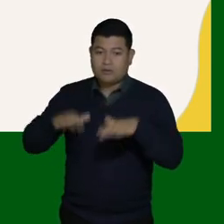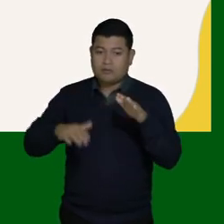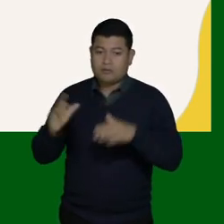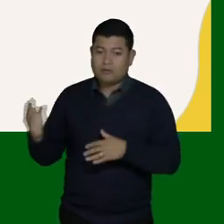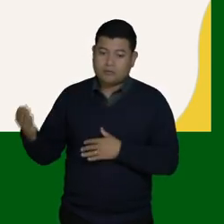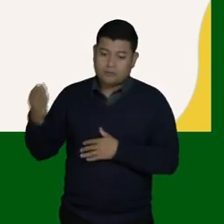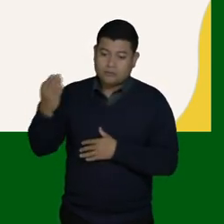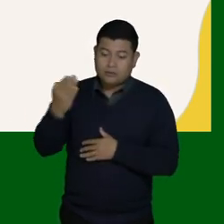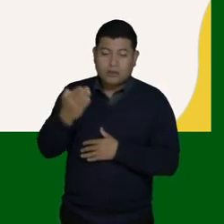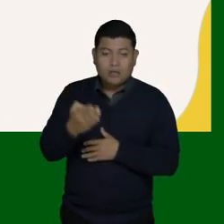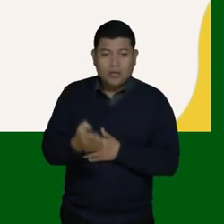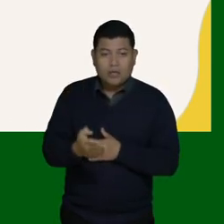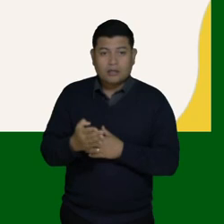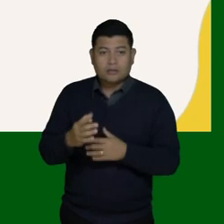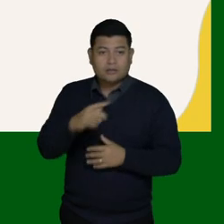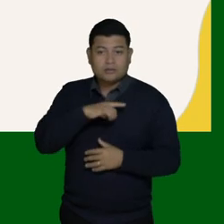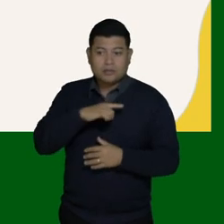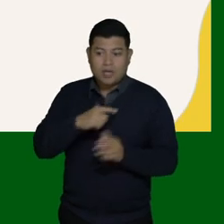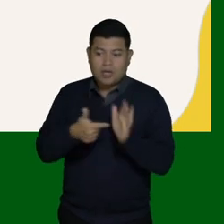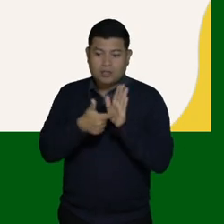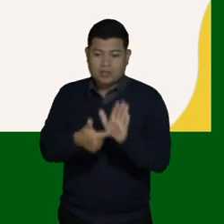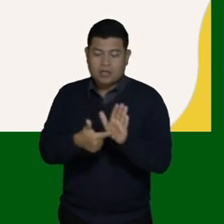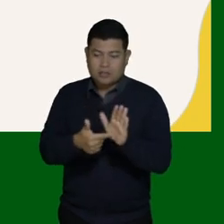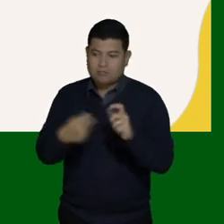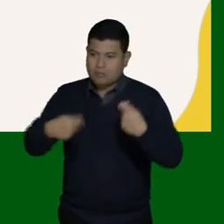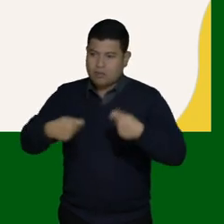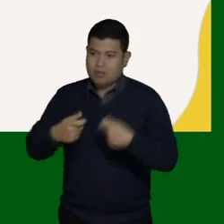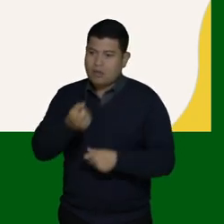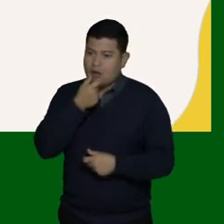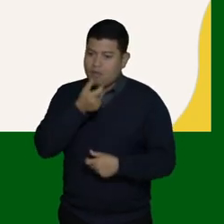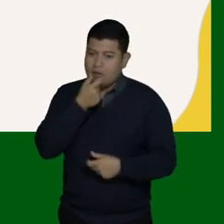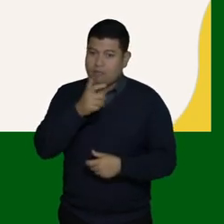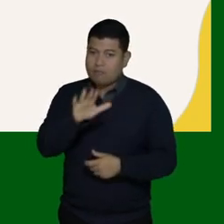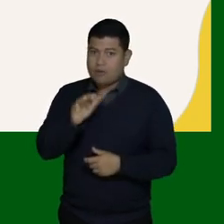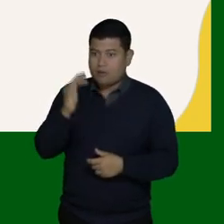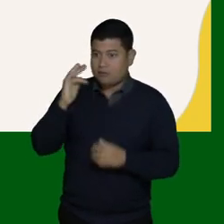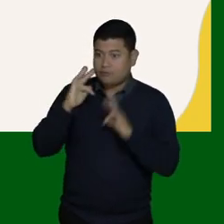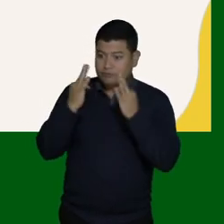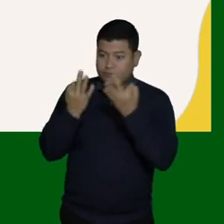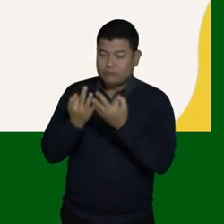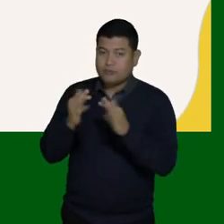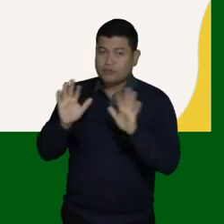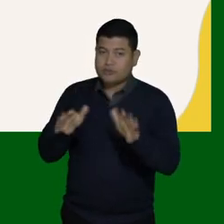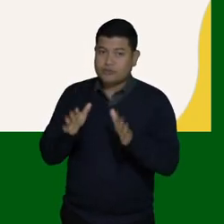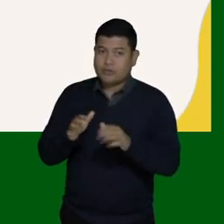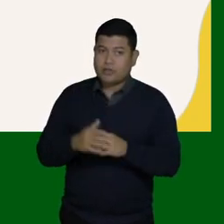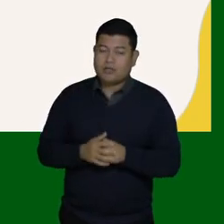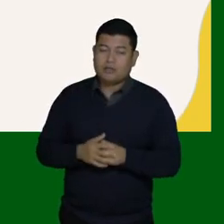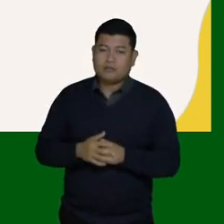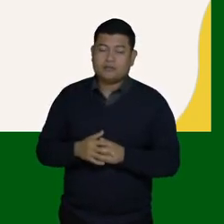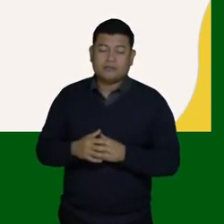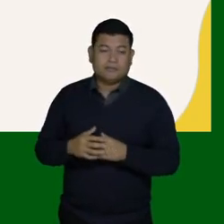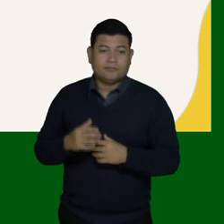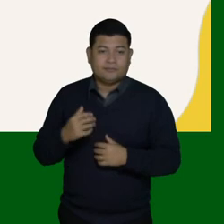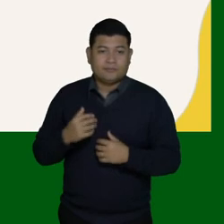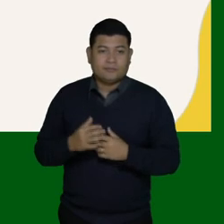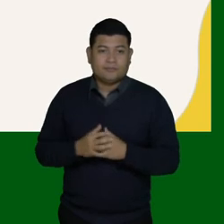indicação de tratamento farmacológico só que a família já tá de repente extremamente